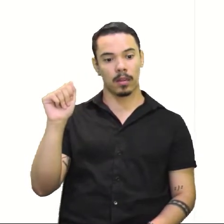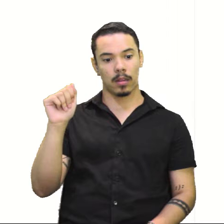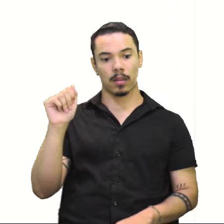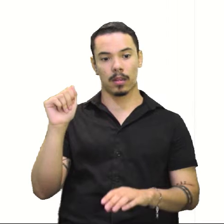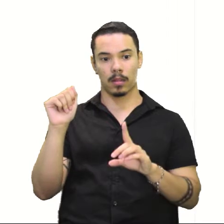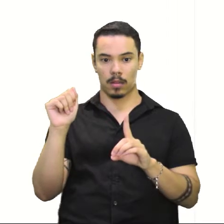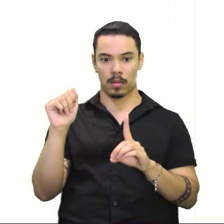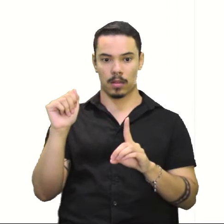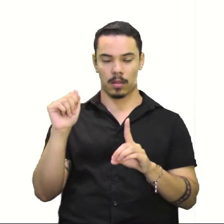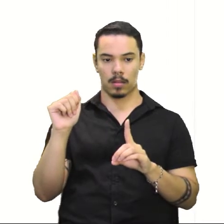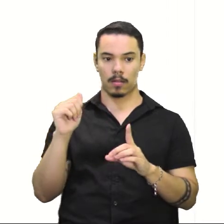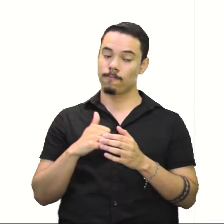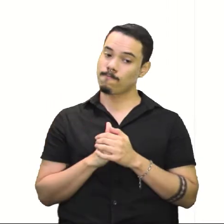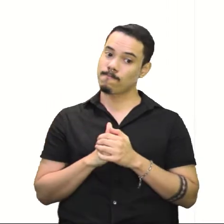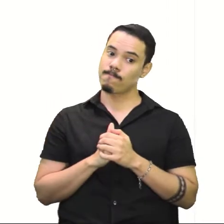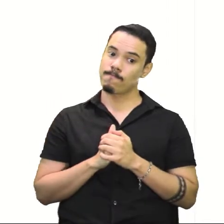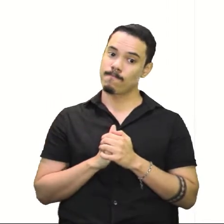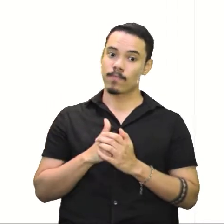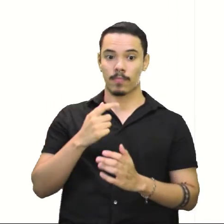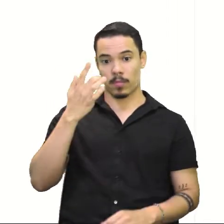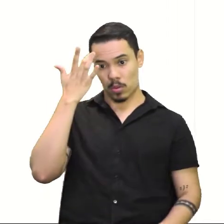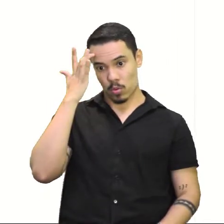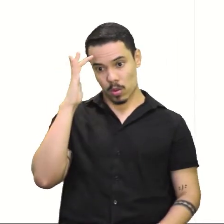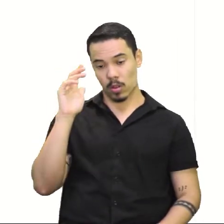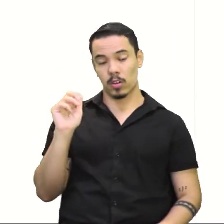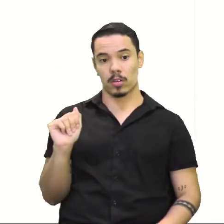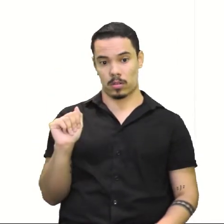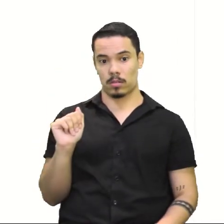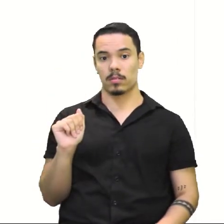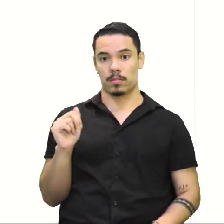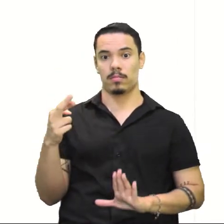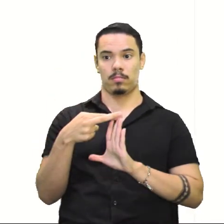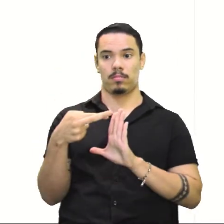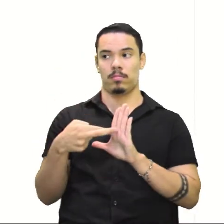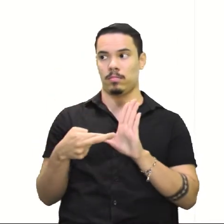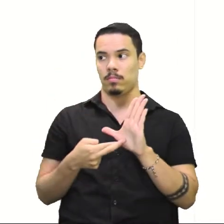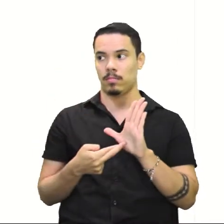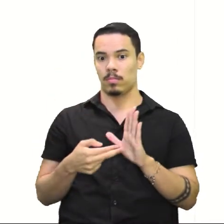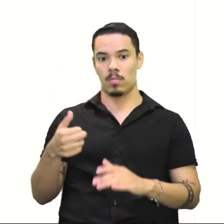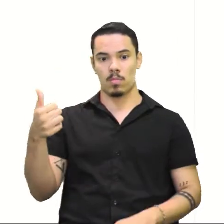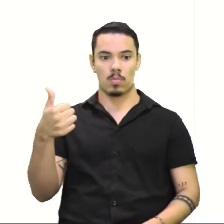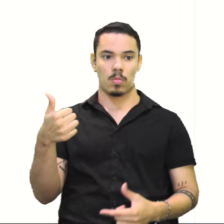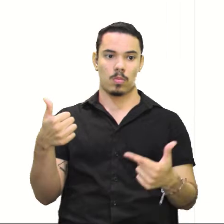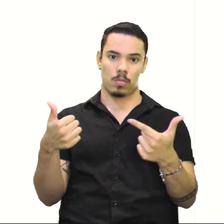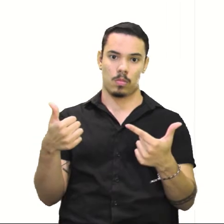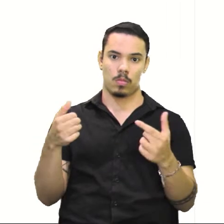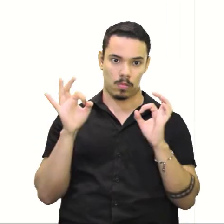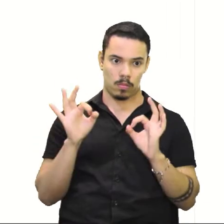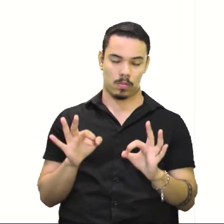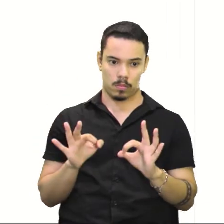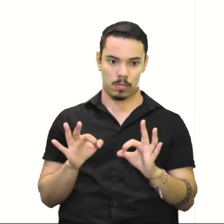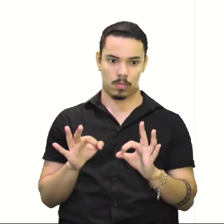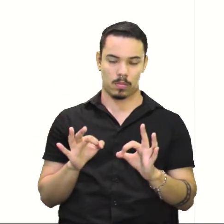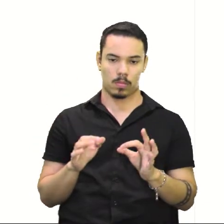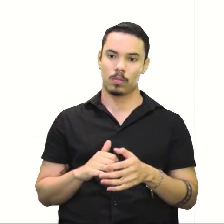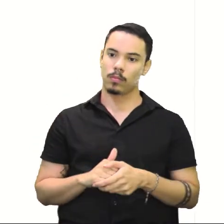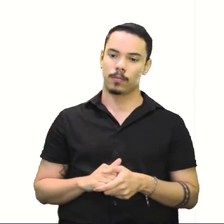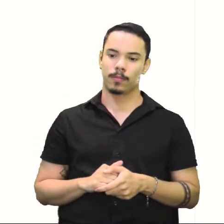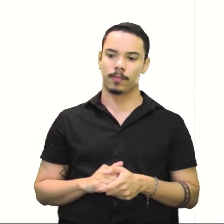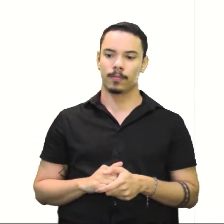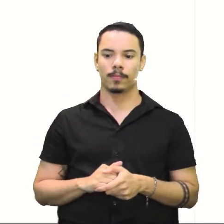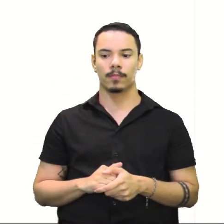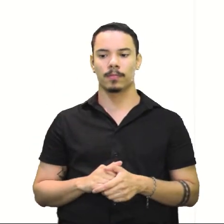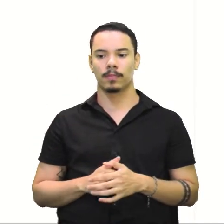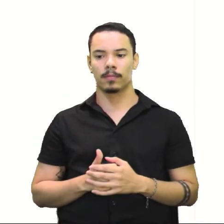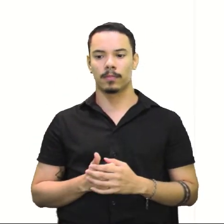na ordem. Então acho que é a letra A. Aí eu acho. Tá na ordem ali, né? É 3 e menos 5. Dole 1, dole 2, dole 3.